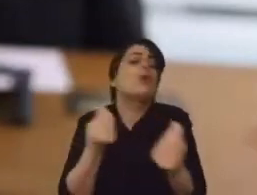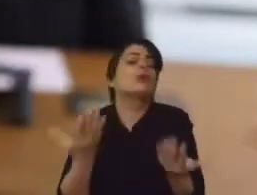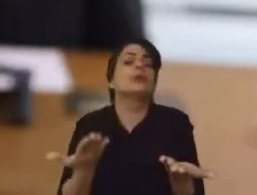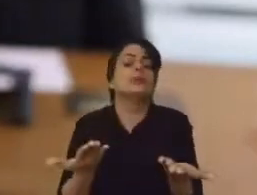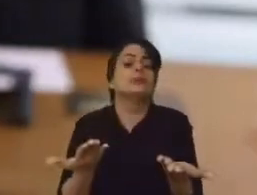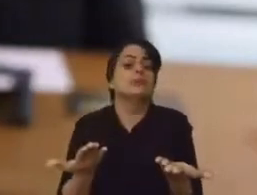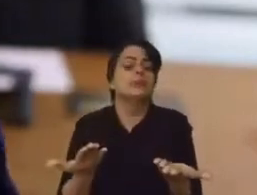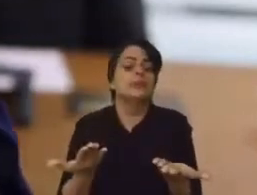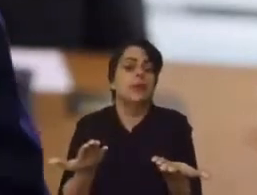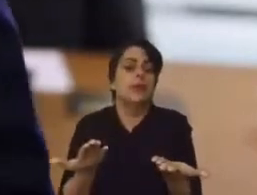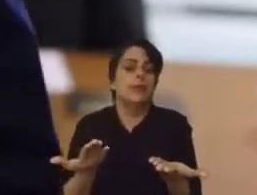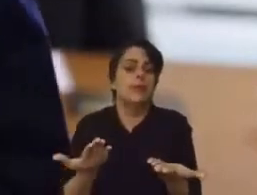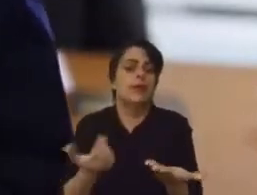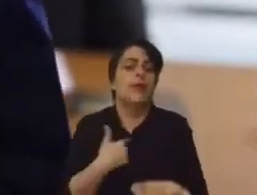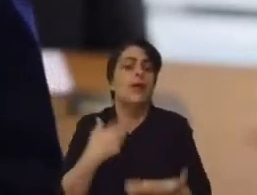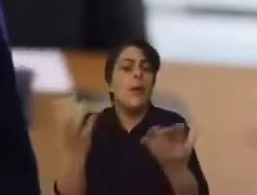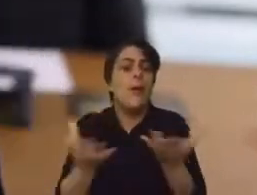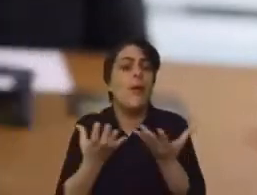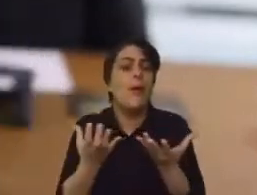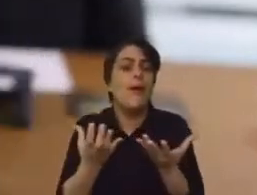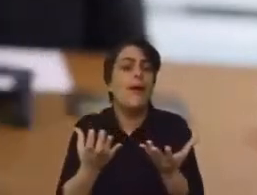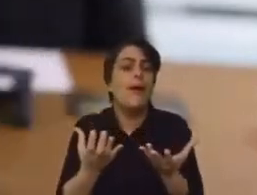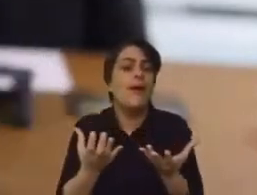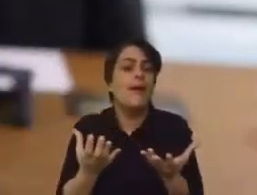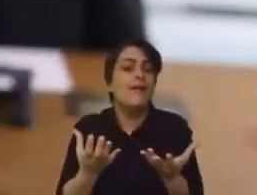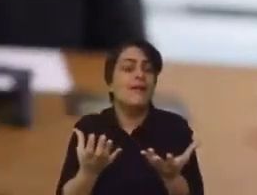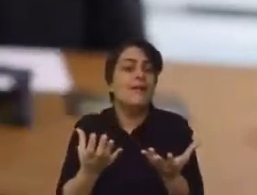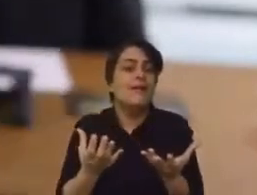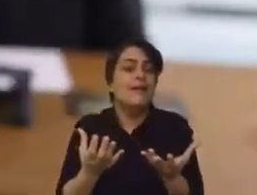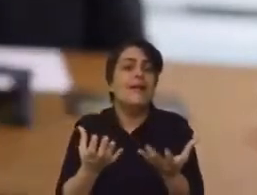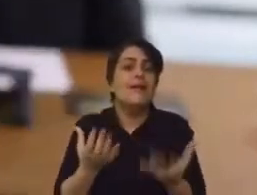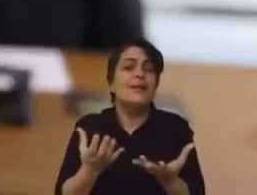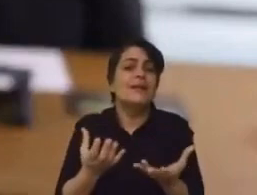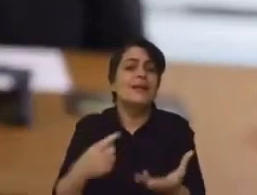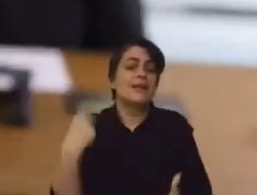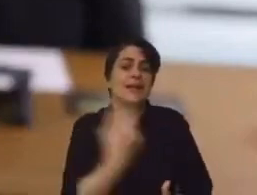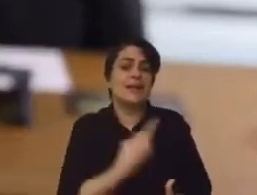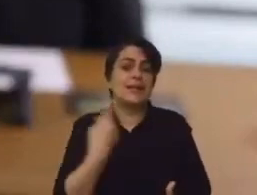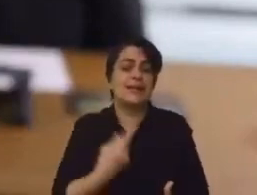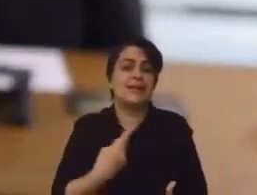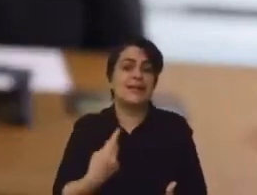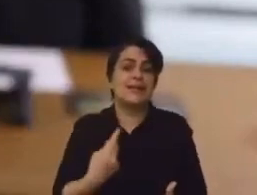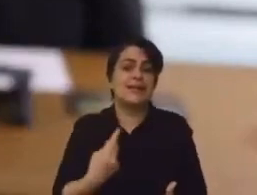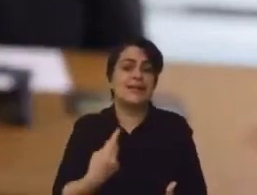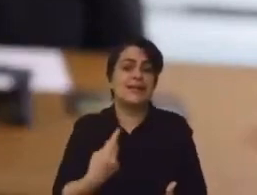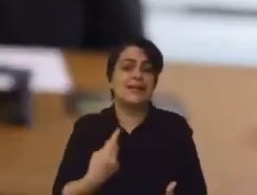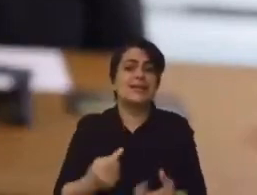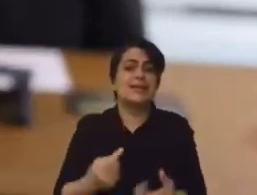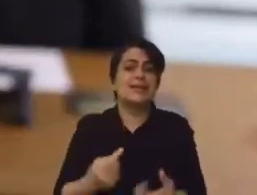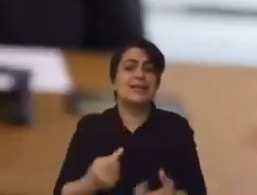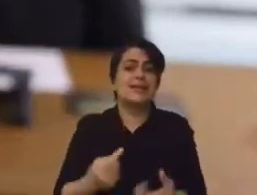Bom, eu quero que a gente não fique desanimado, não. Eu quero que a gente procure uma saída para isso.